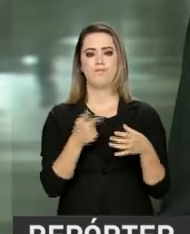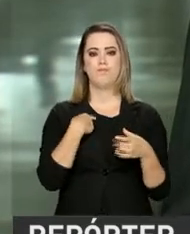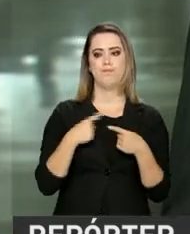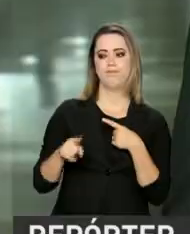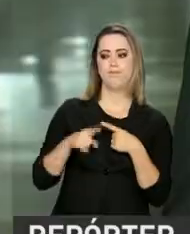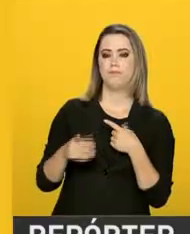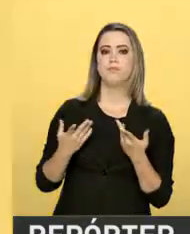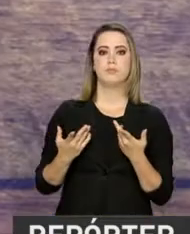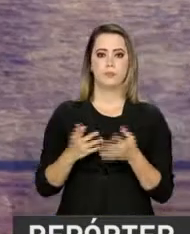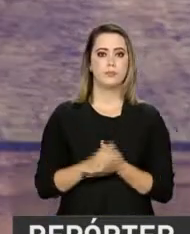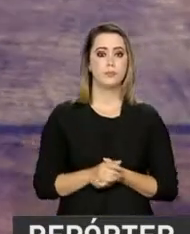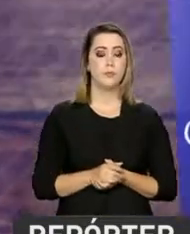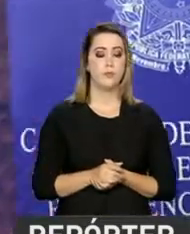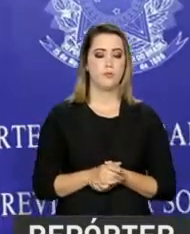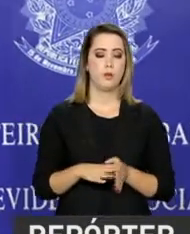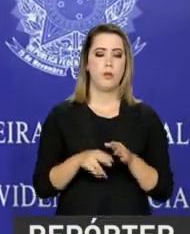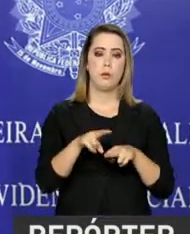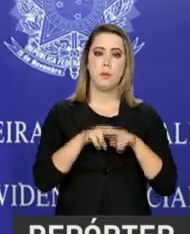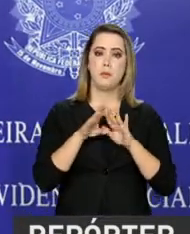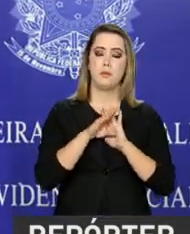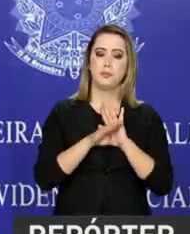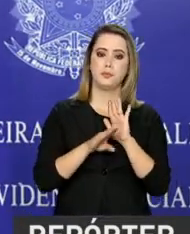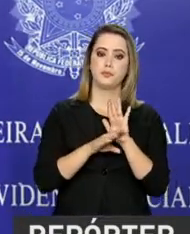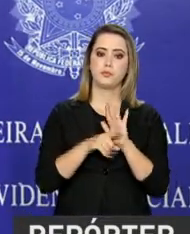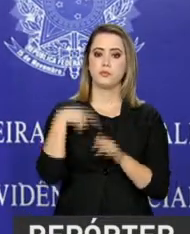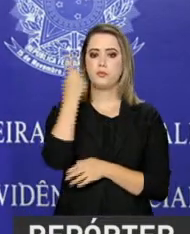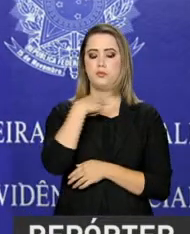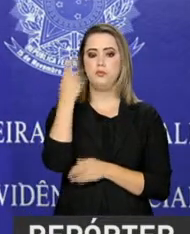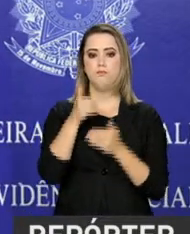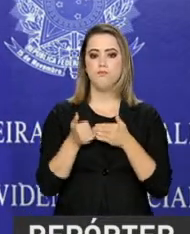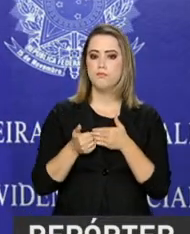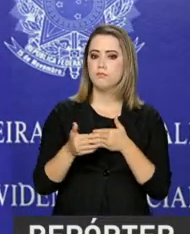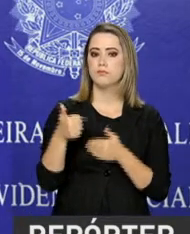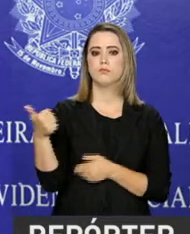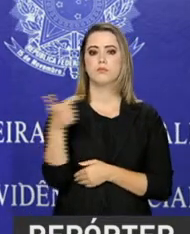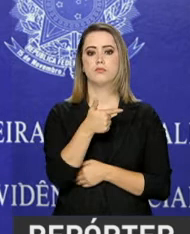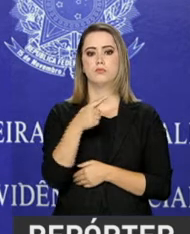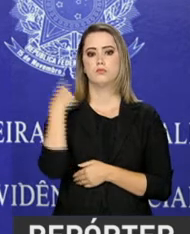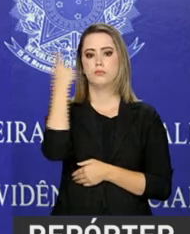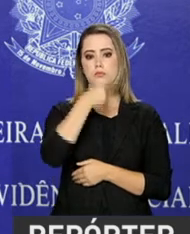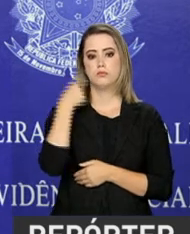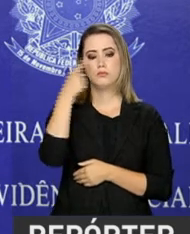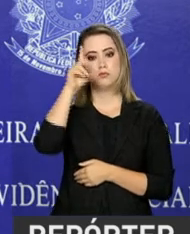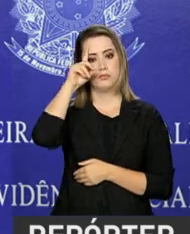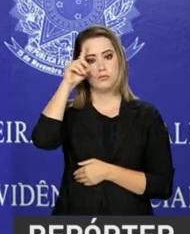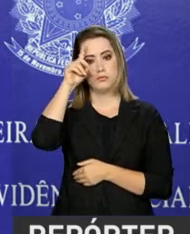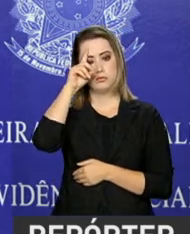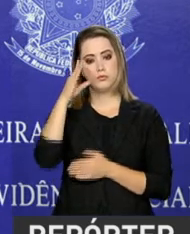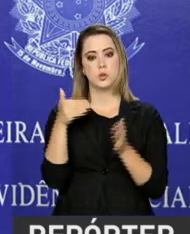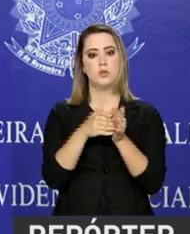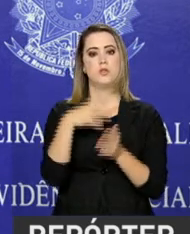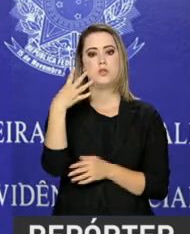prejudicado pelo projeto a jornada de trabalho poderá ser estendida para até 12 horas por dia com